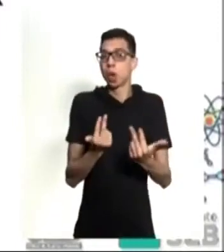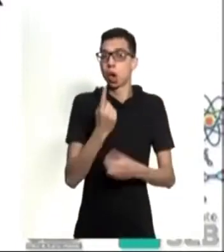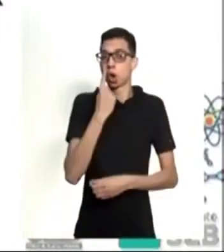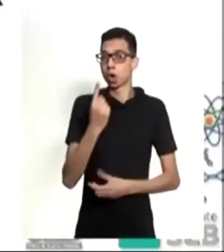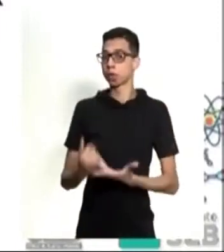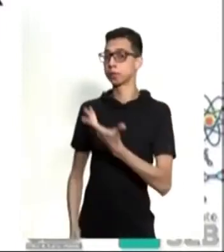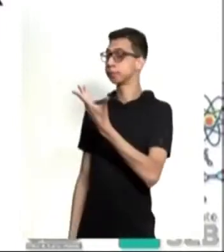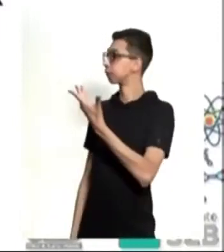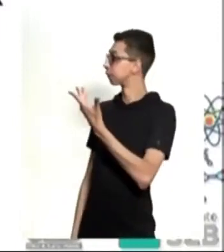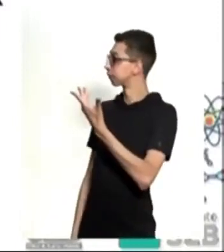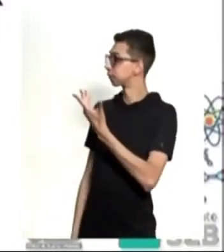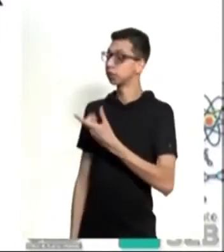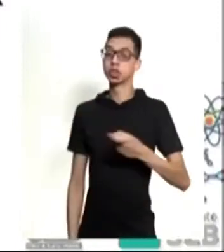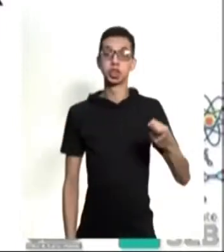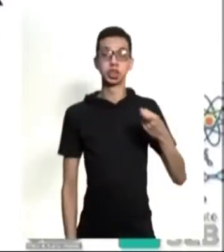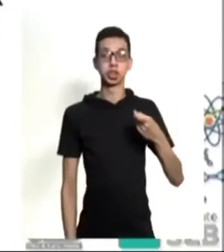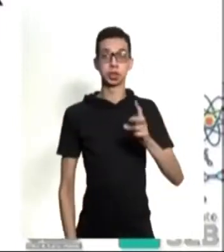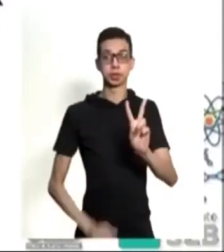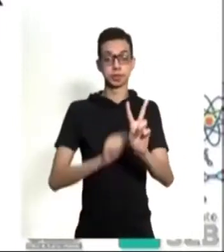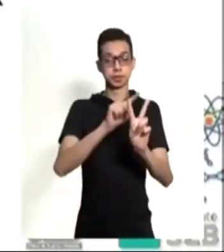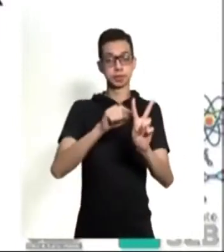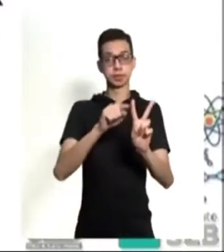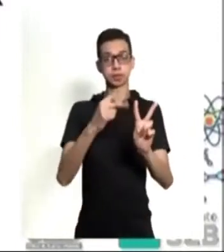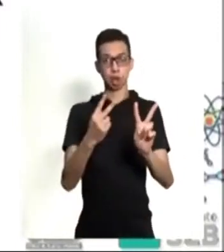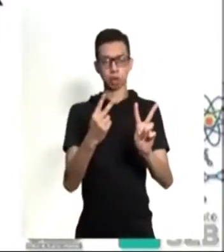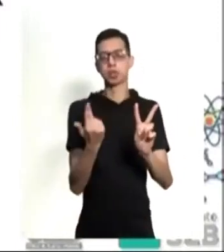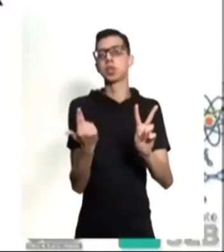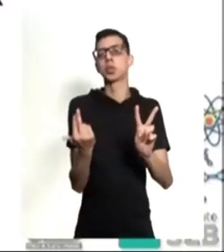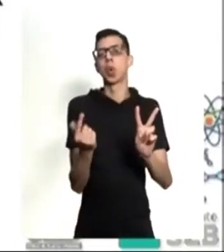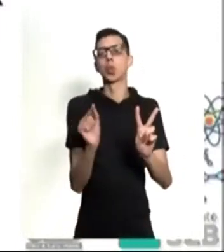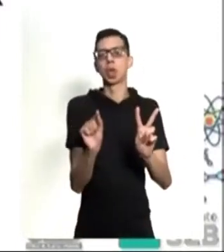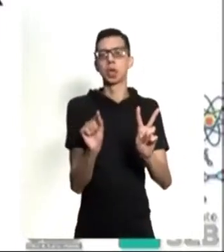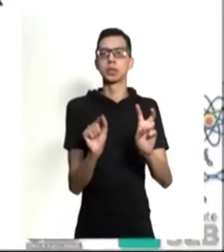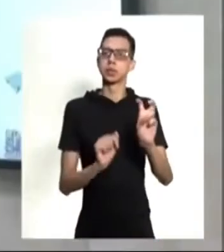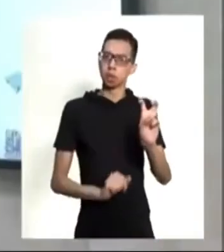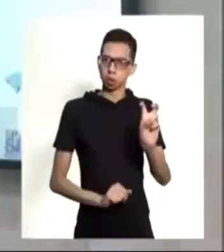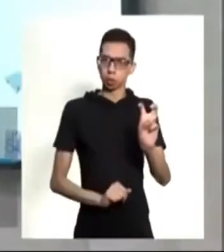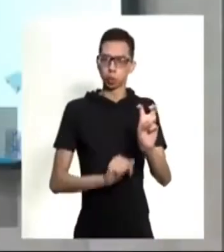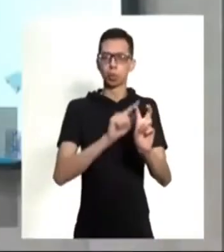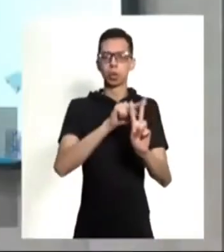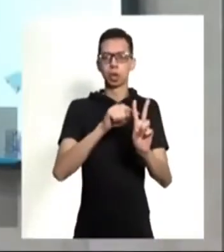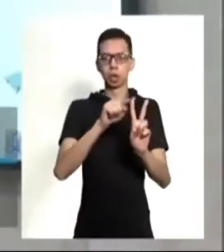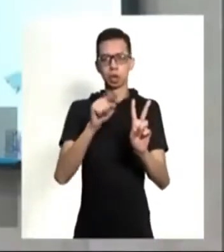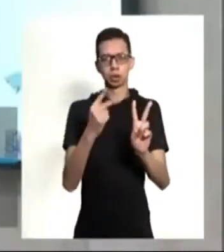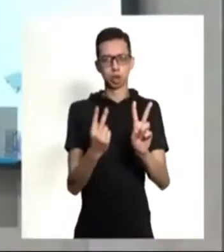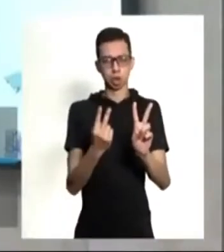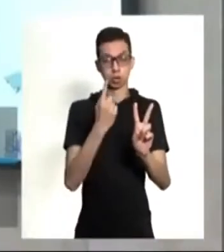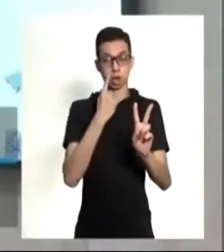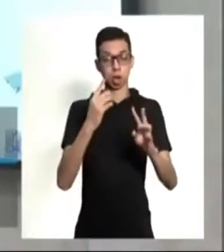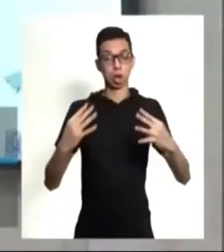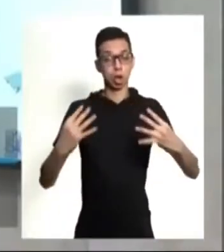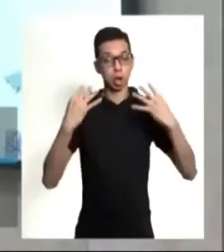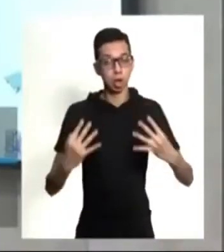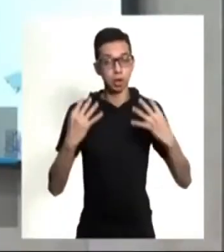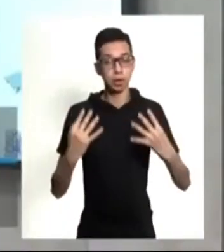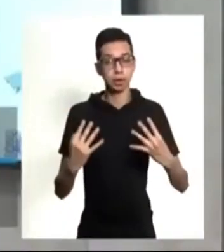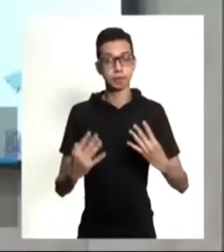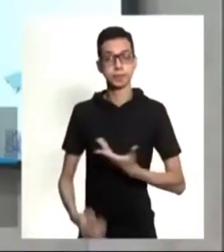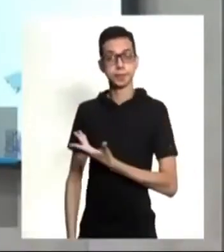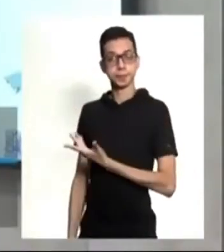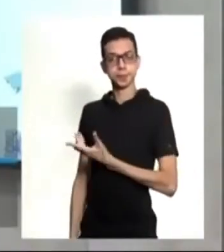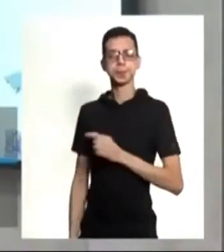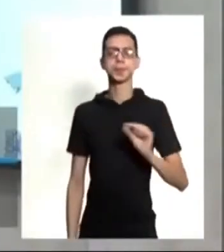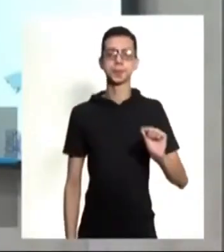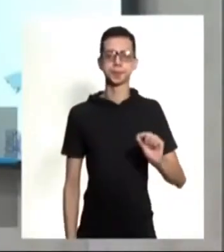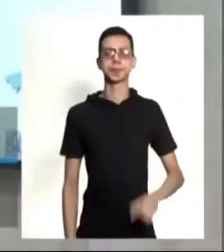raiz de 2, eu vou igualar com 5 raiz de 2. Olha para mim aqui, olha para mim. A diagonal de quadrado é lado raiz de